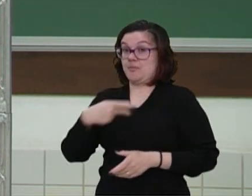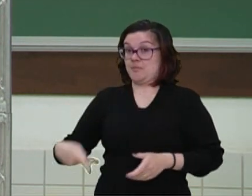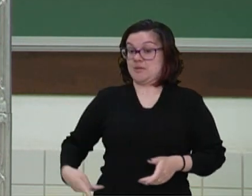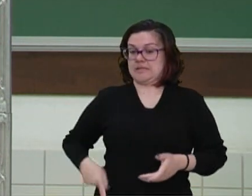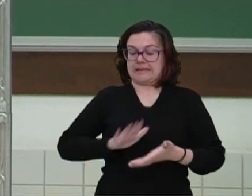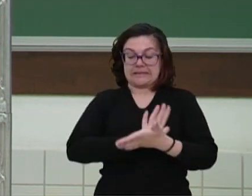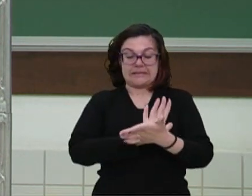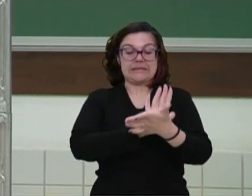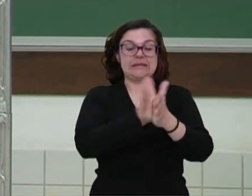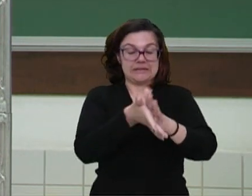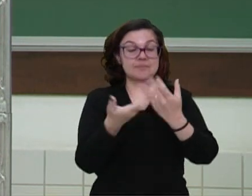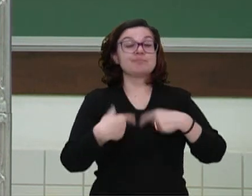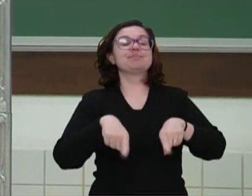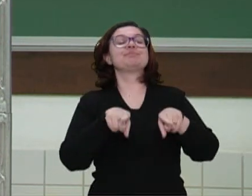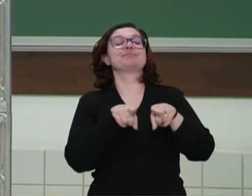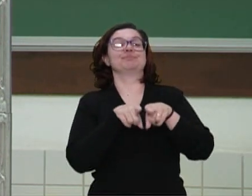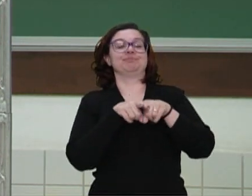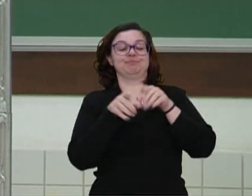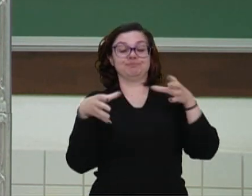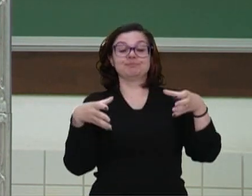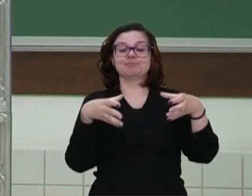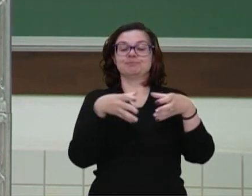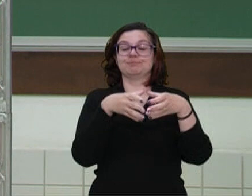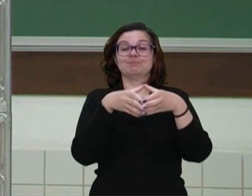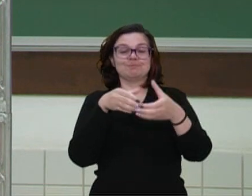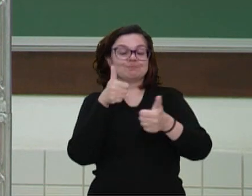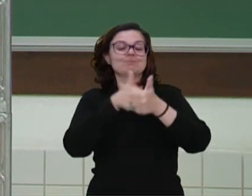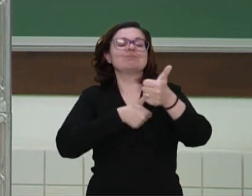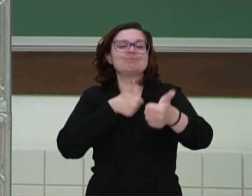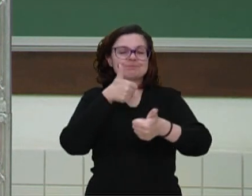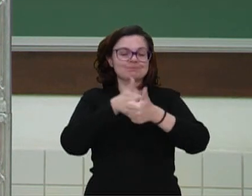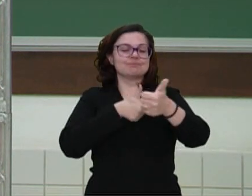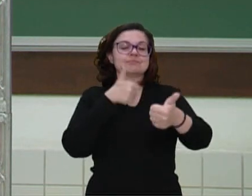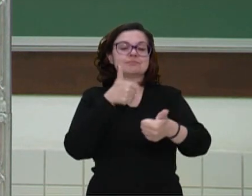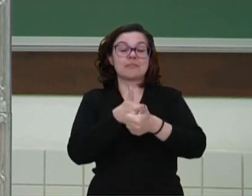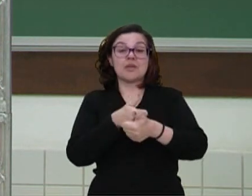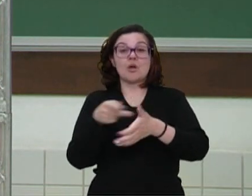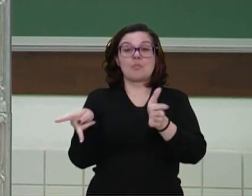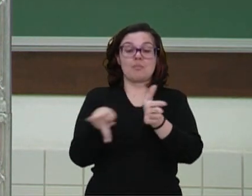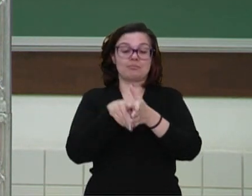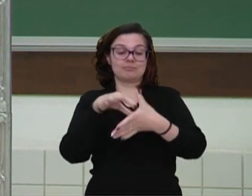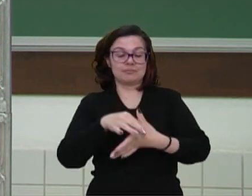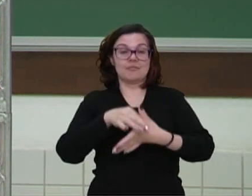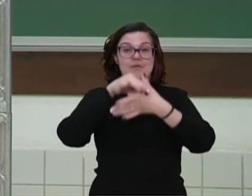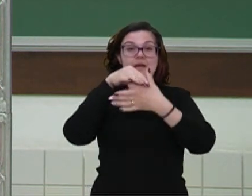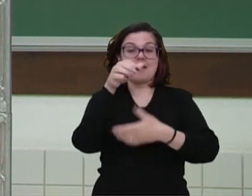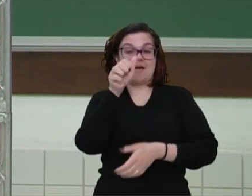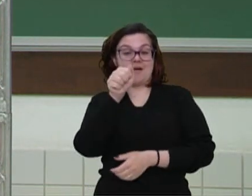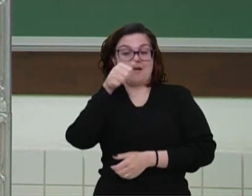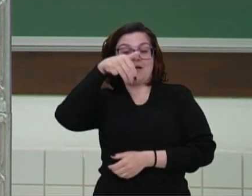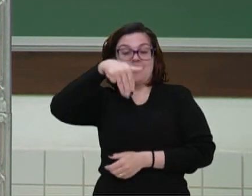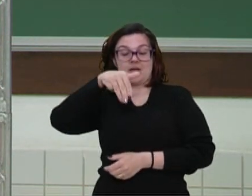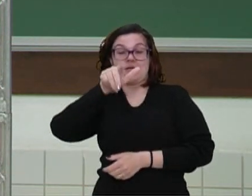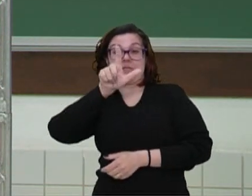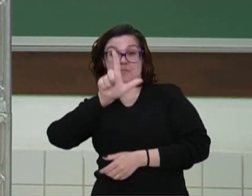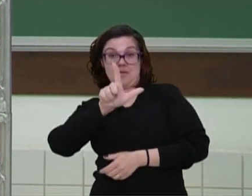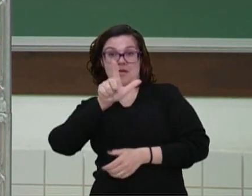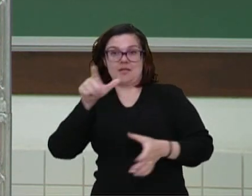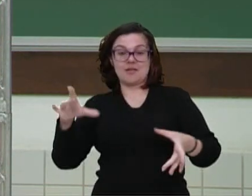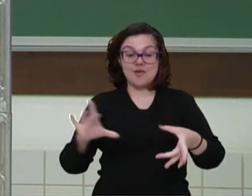também, de maneira bastante severa, essa tentativa de líderes da ANL, Aliança